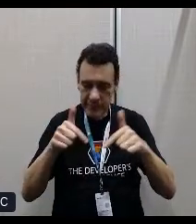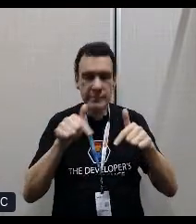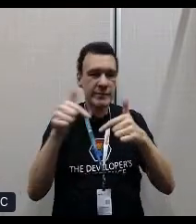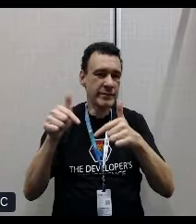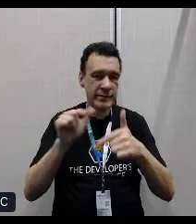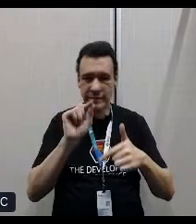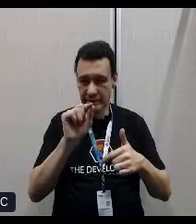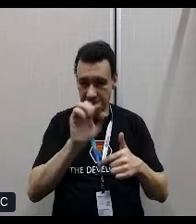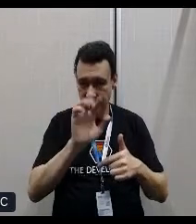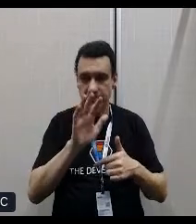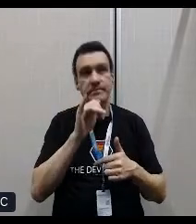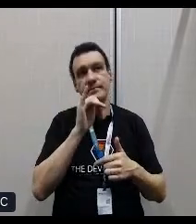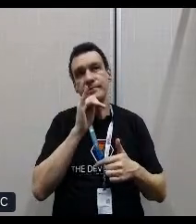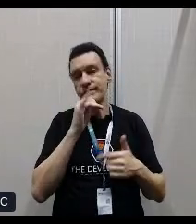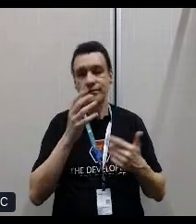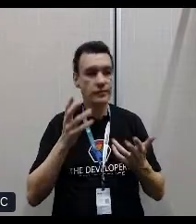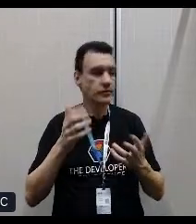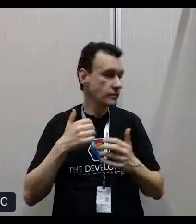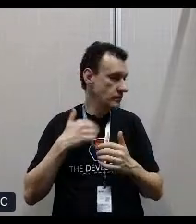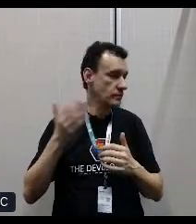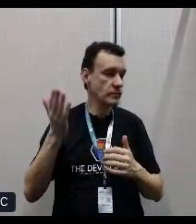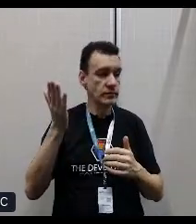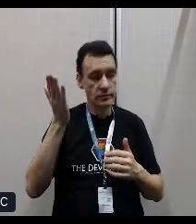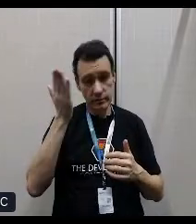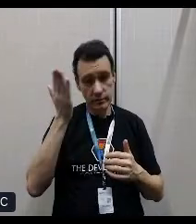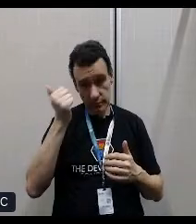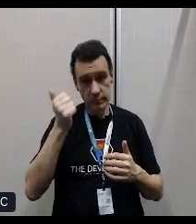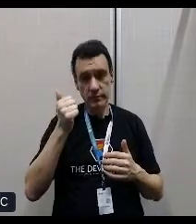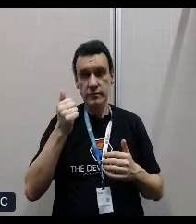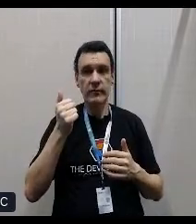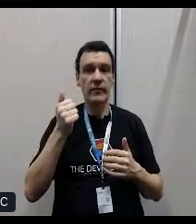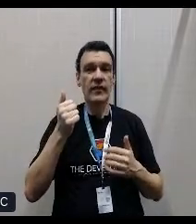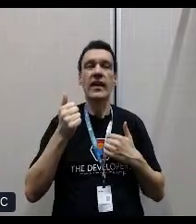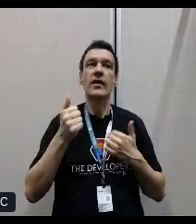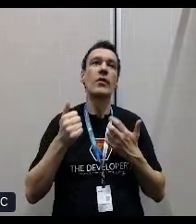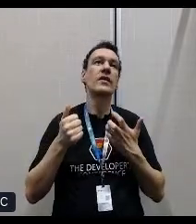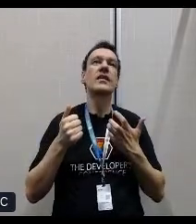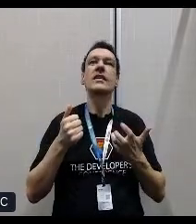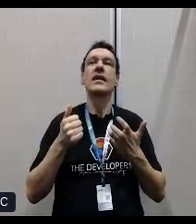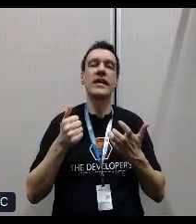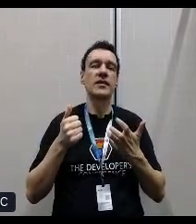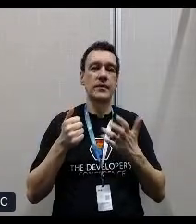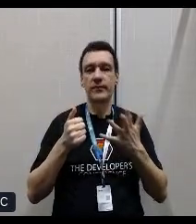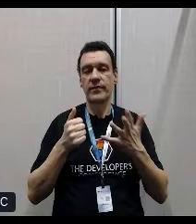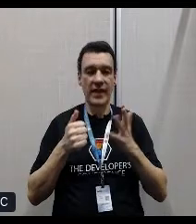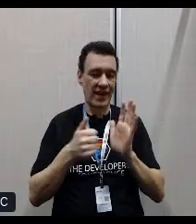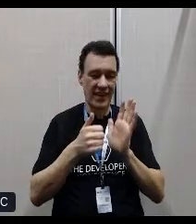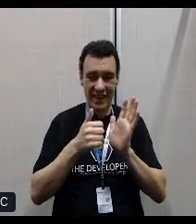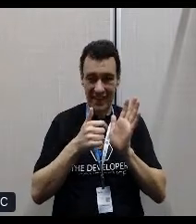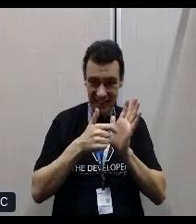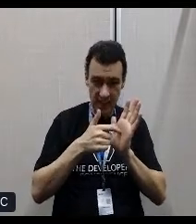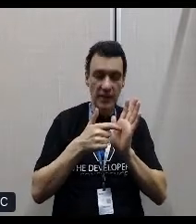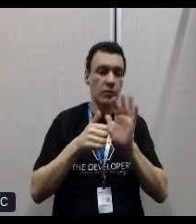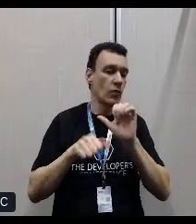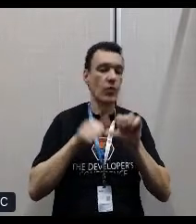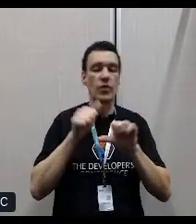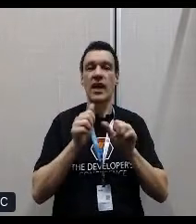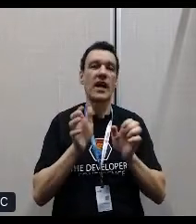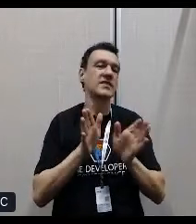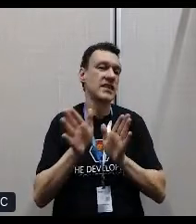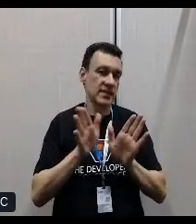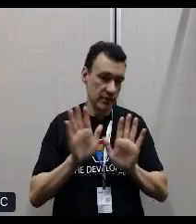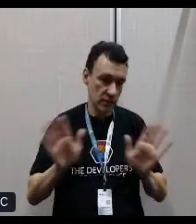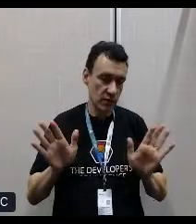que eu quero tornar meu artefato, meu dispositivo acessível, ou eu